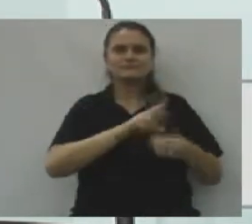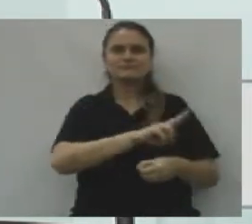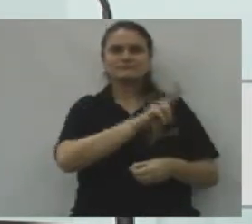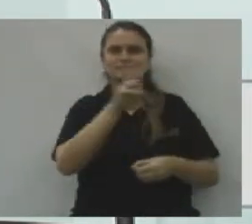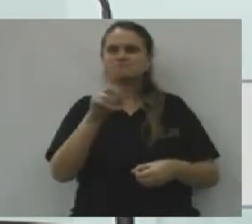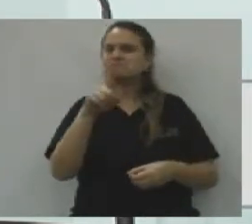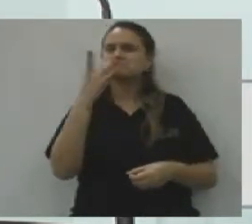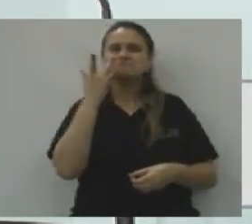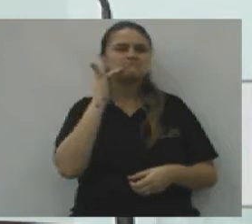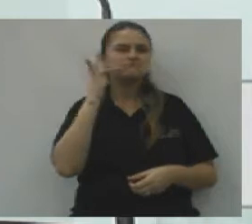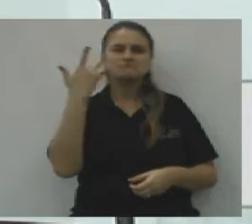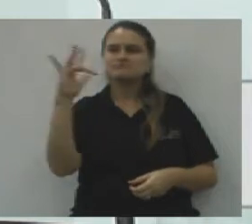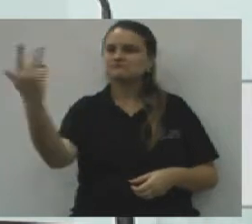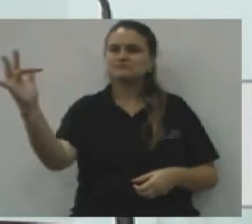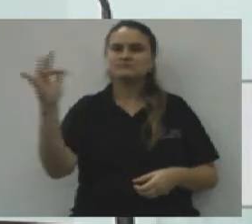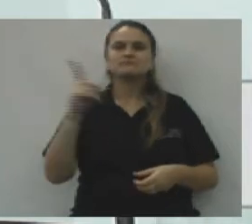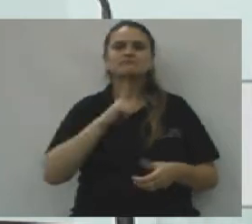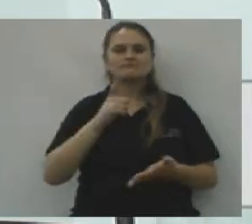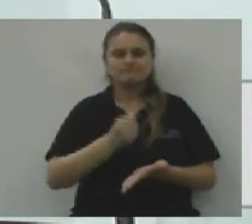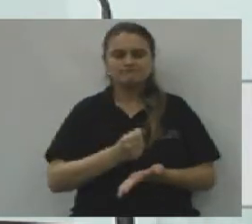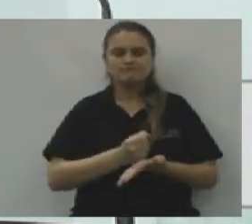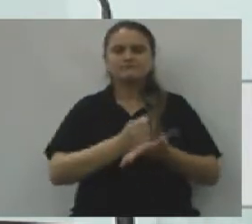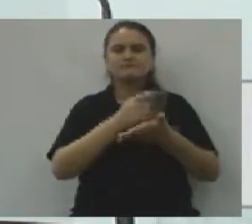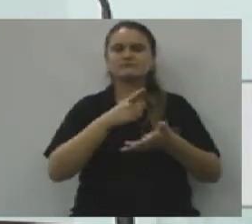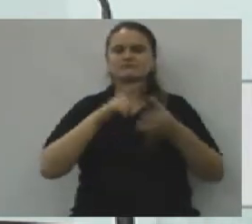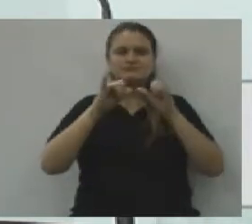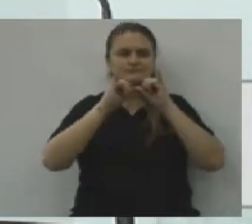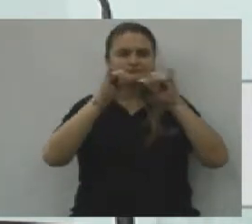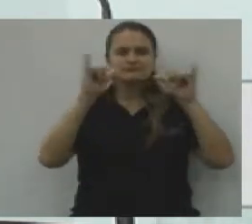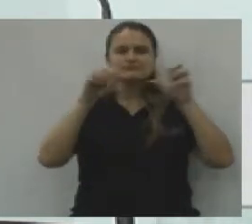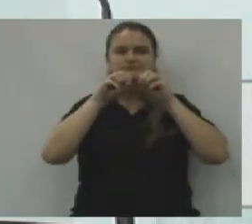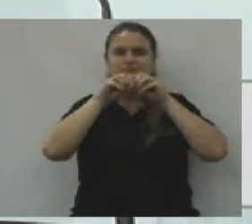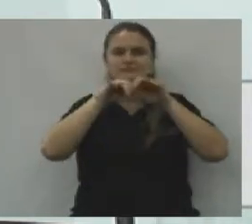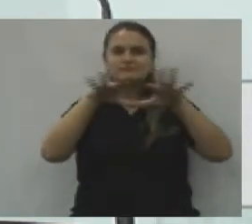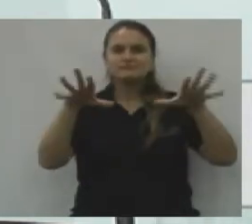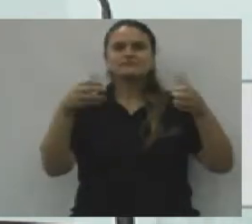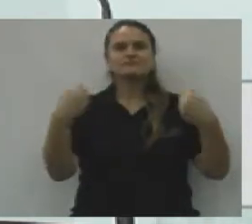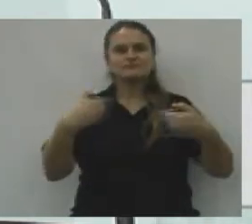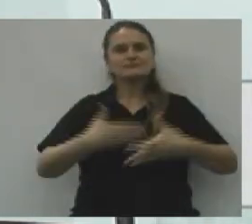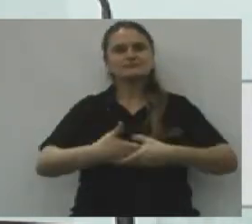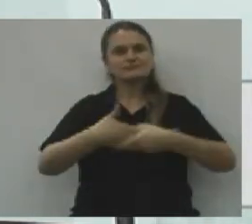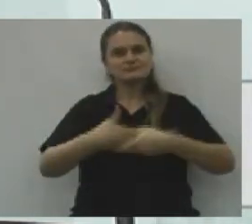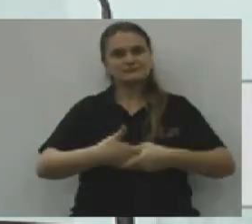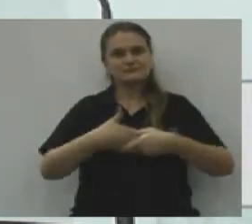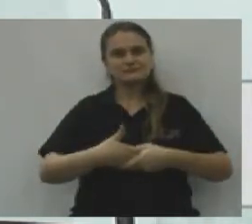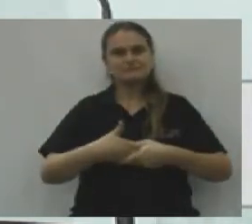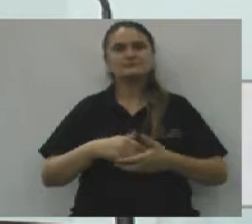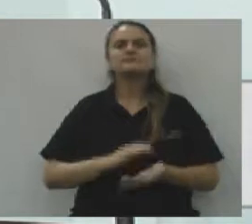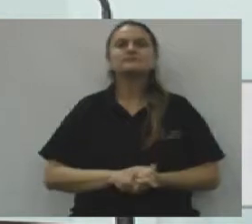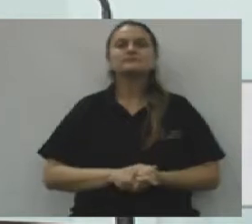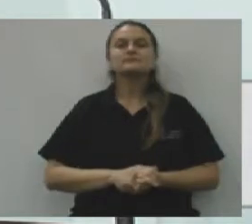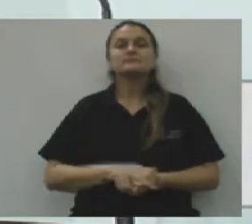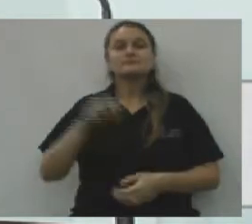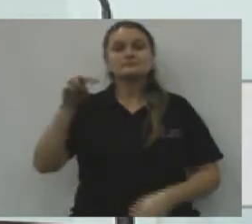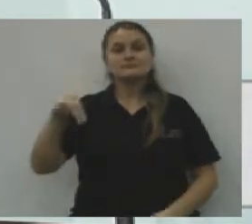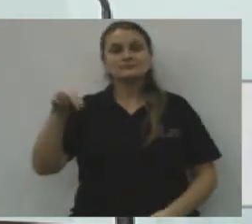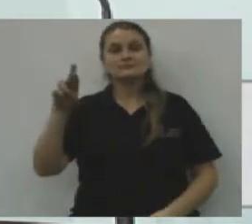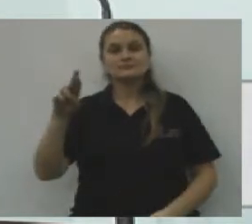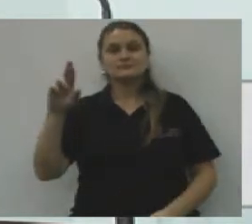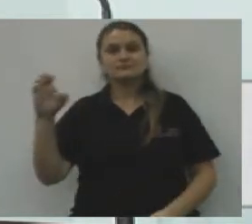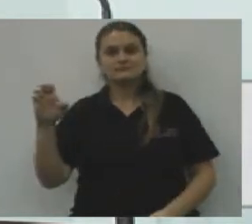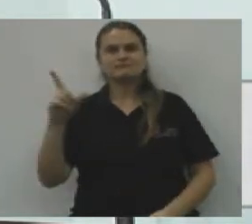Vitória é fantástica no apoio e na divulgação. E aqui precisamos parabenizar. Tanto é que o Núcleo Regional de Educação de